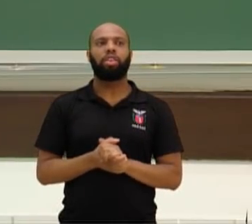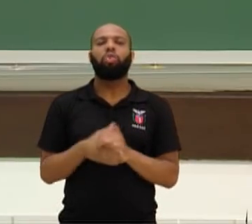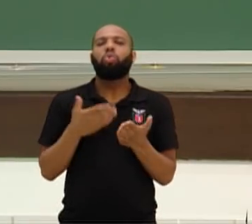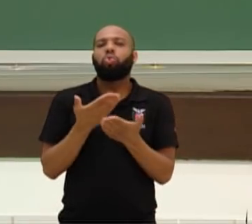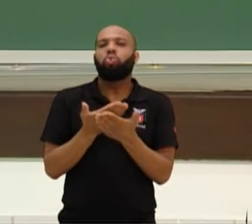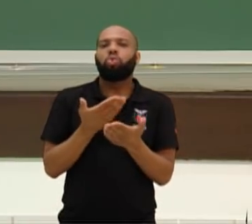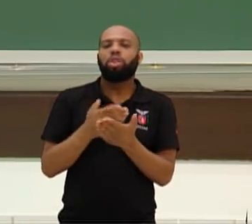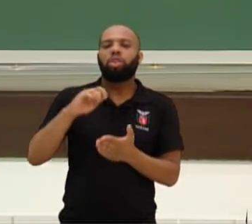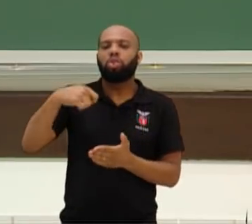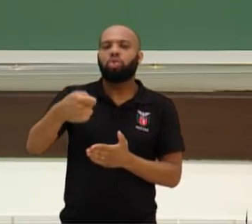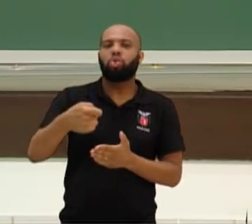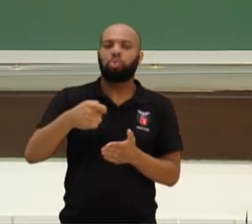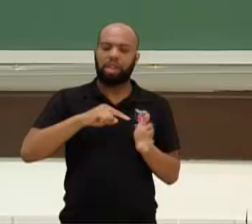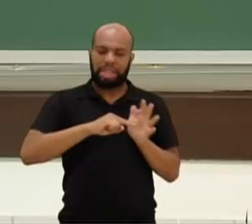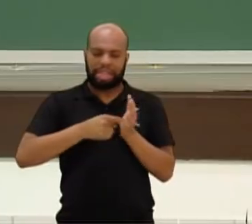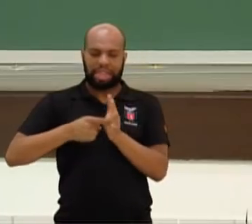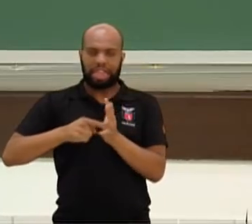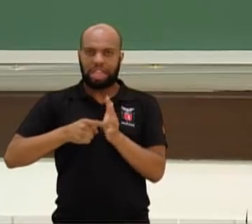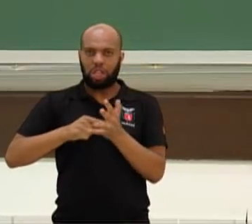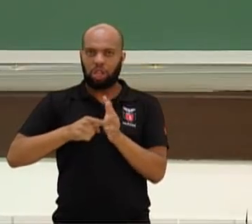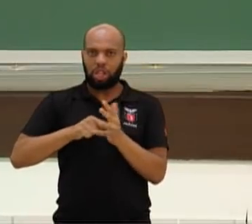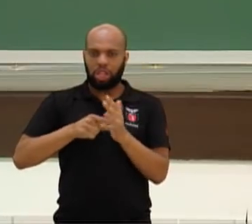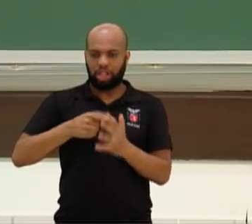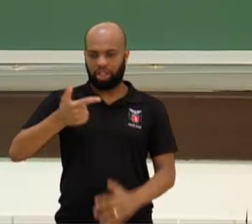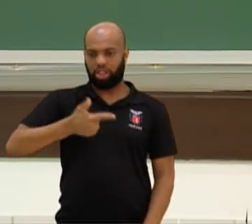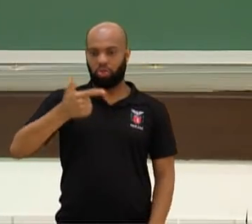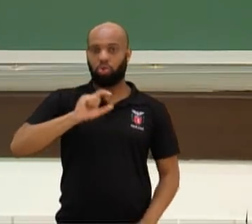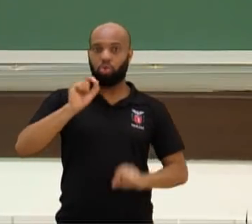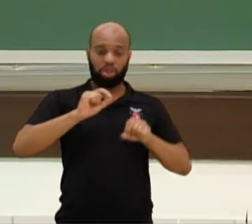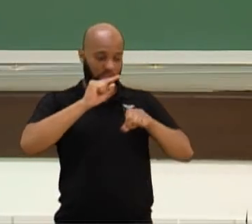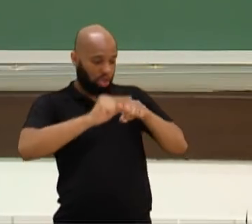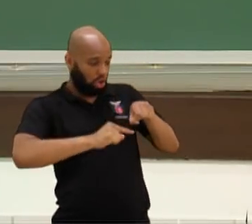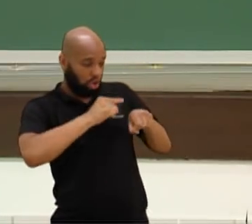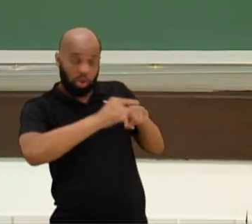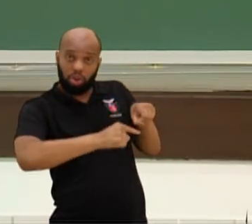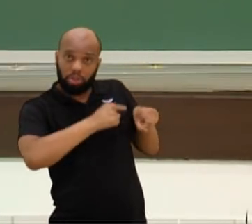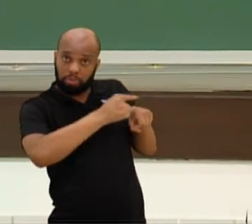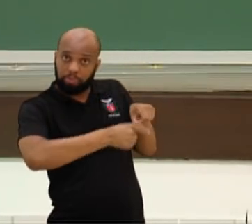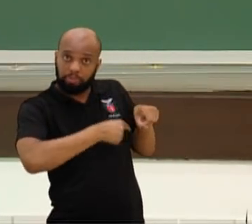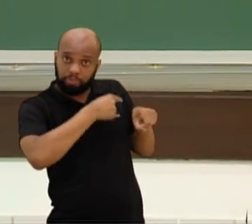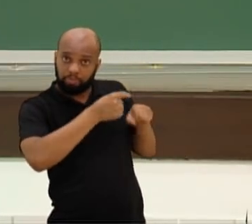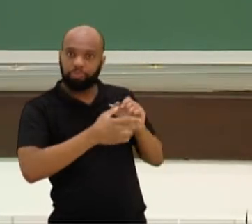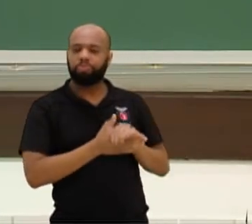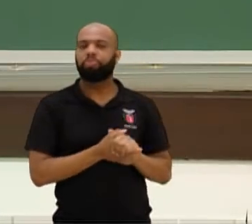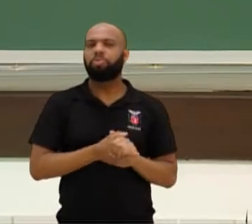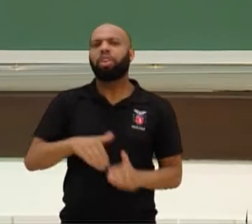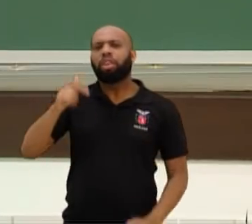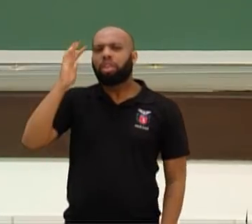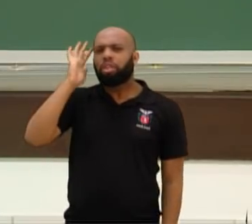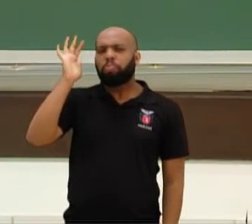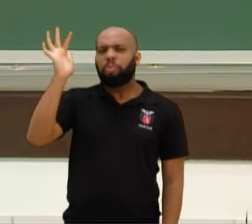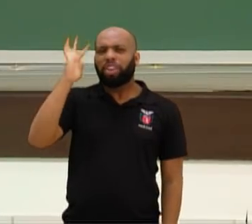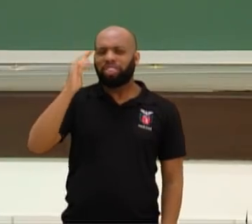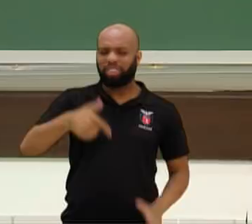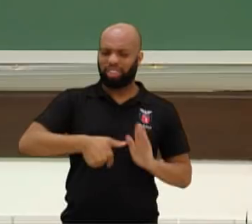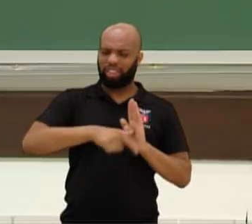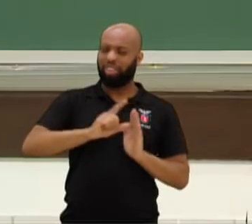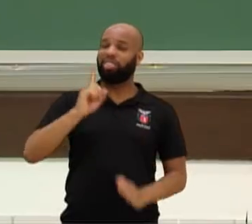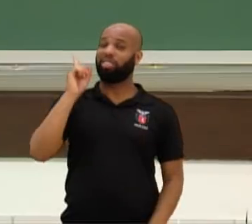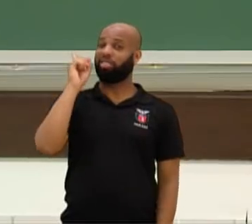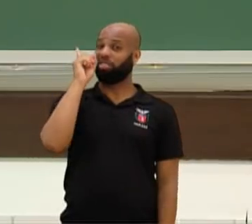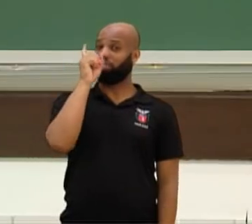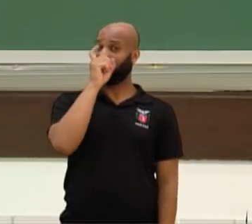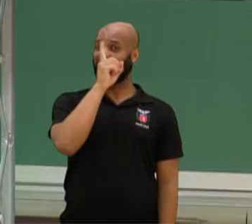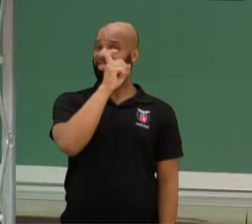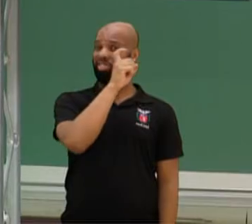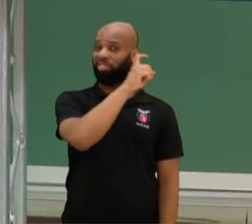falar da segunda máquina simples de hoje, que é a roda. Gente, imagina como era difícil